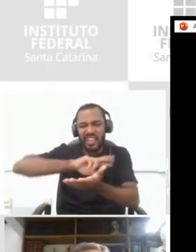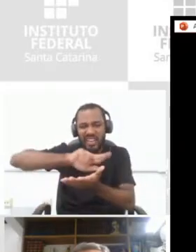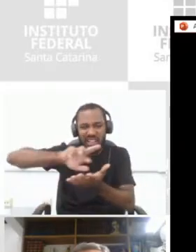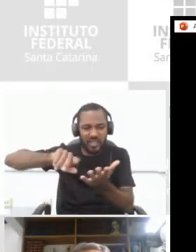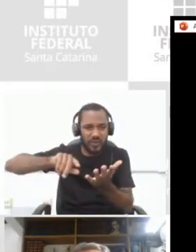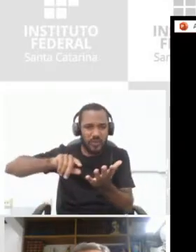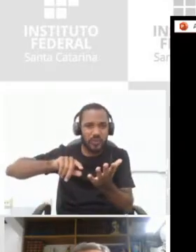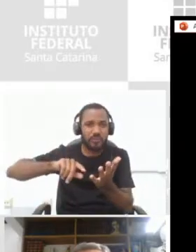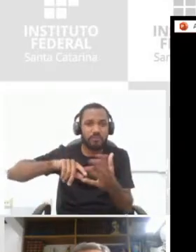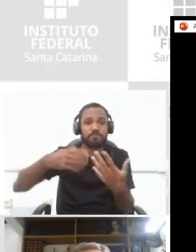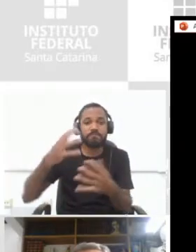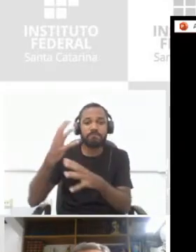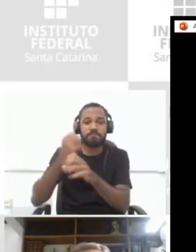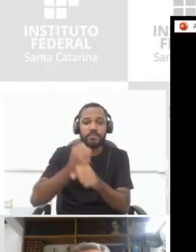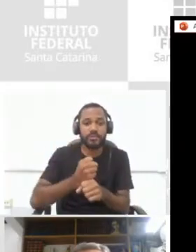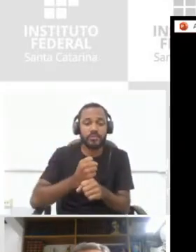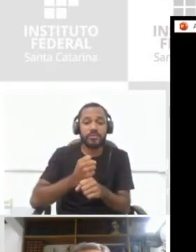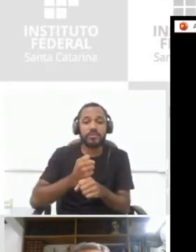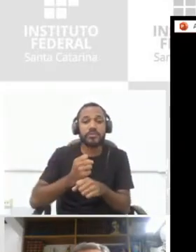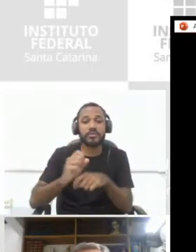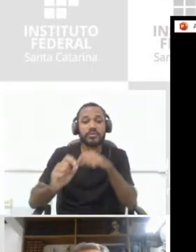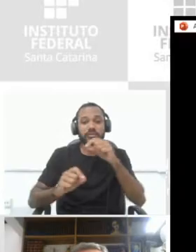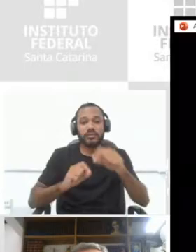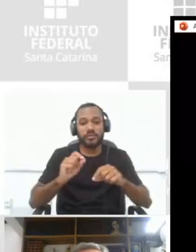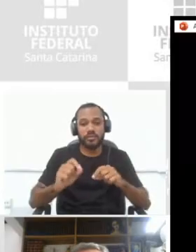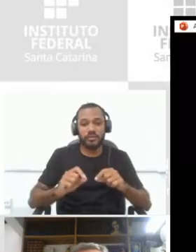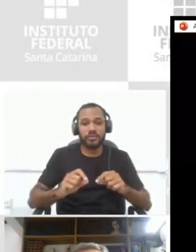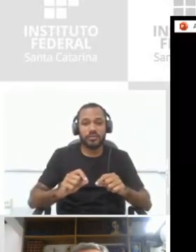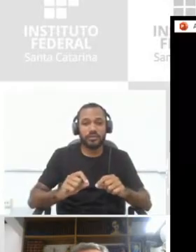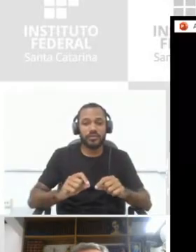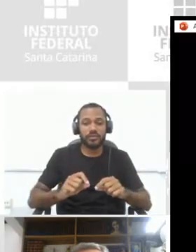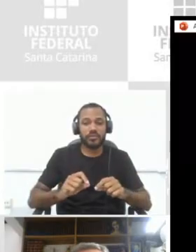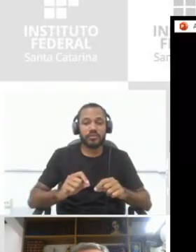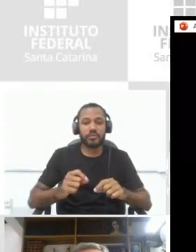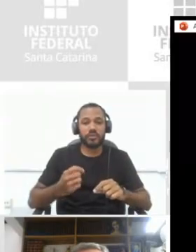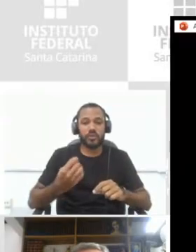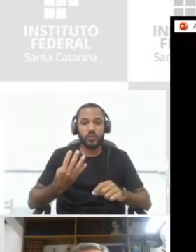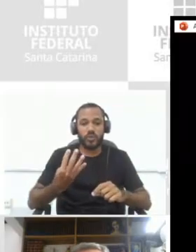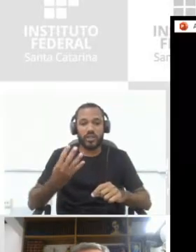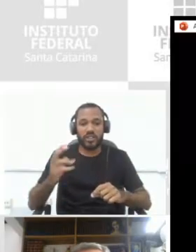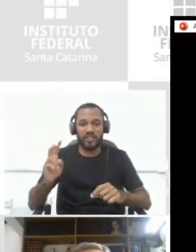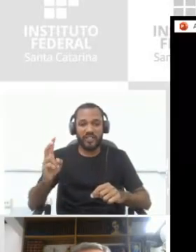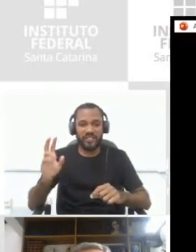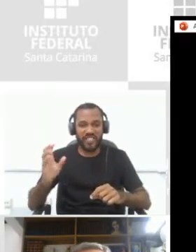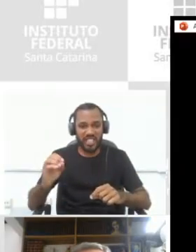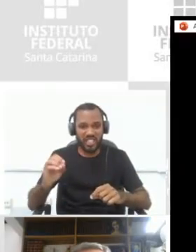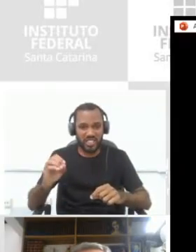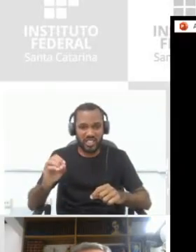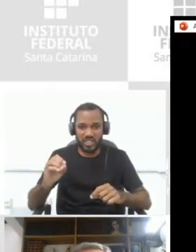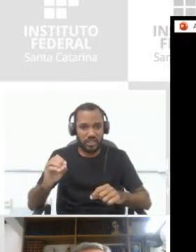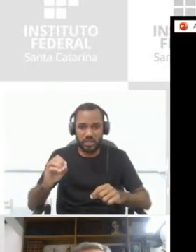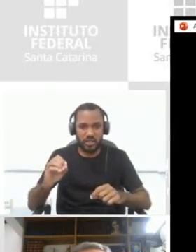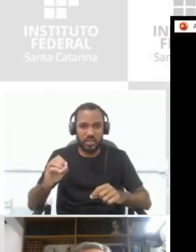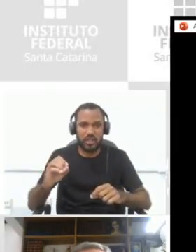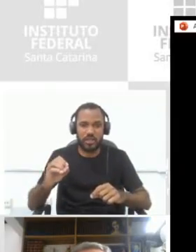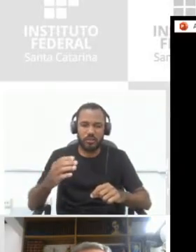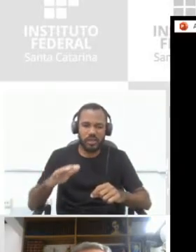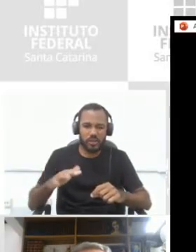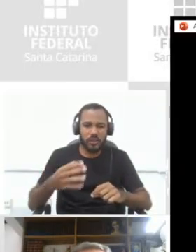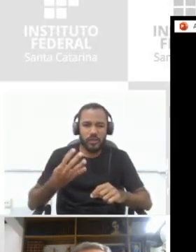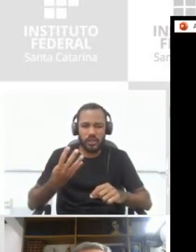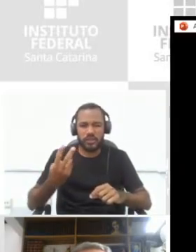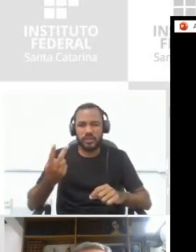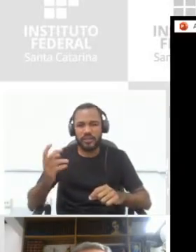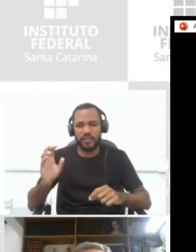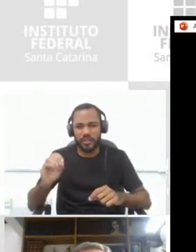total em partes por milhão é não 420, mais ou menos, nós estamos falando aqui em 420,